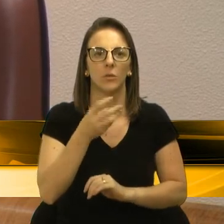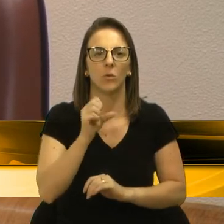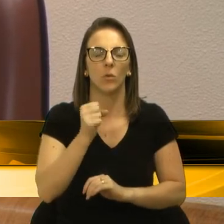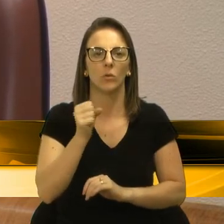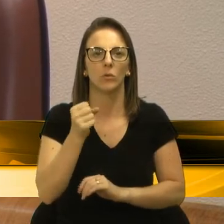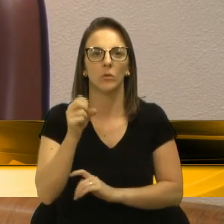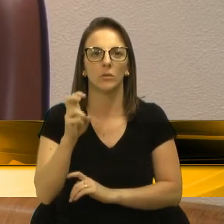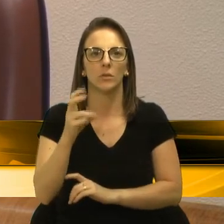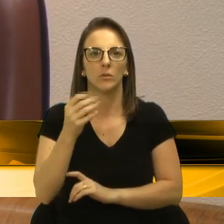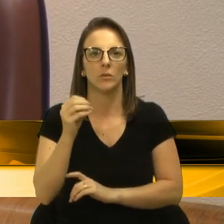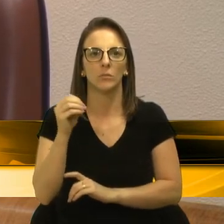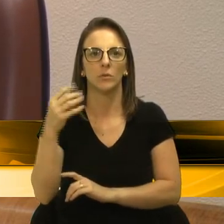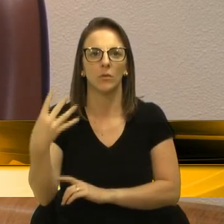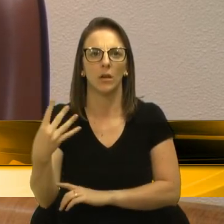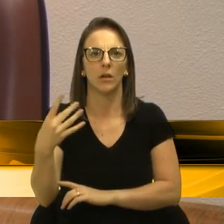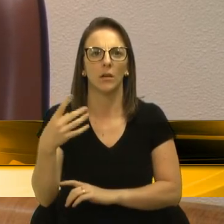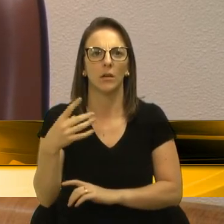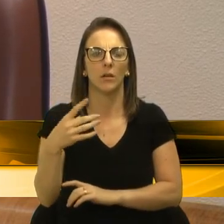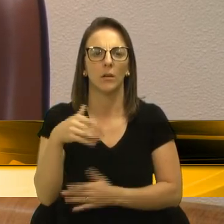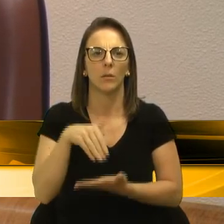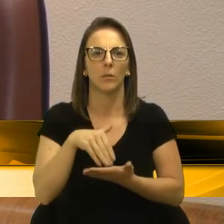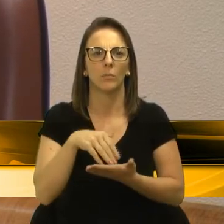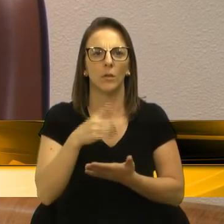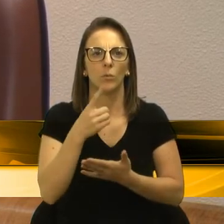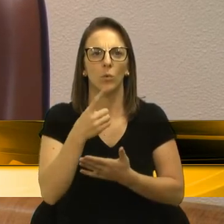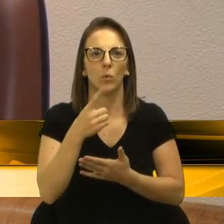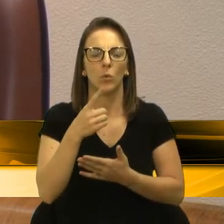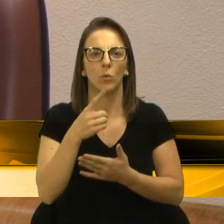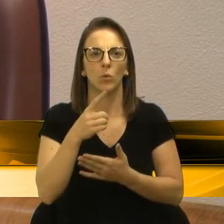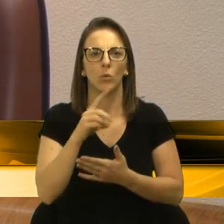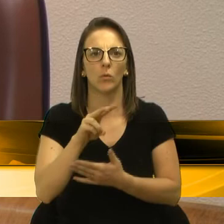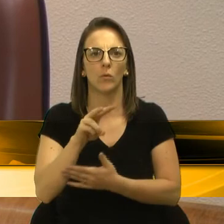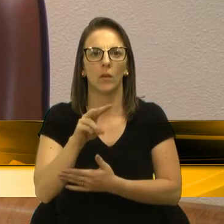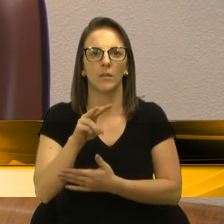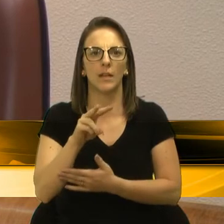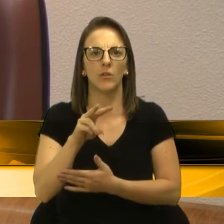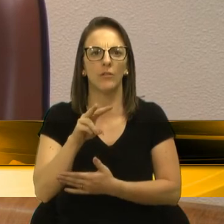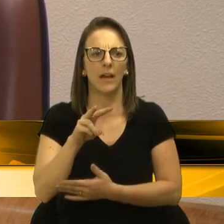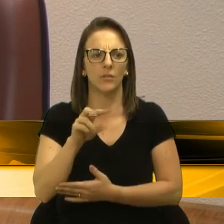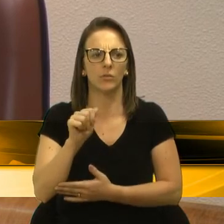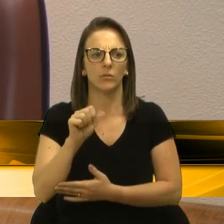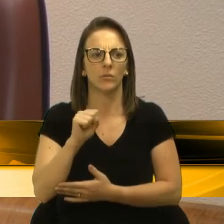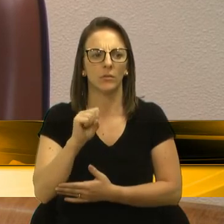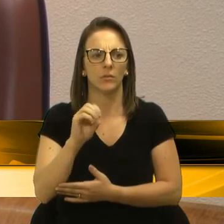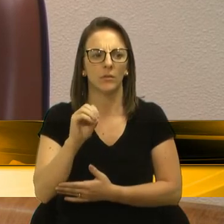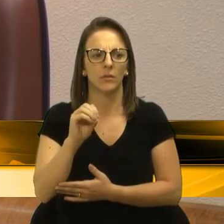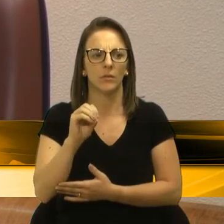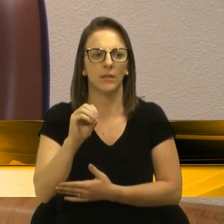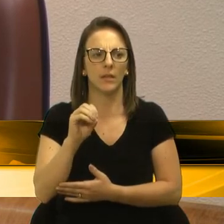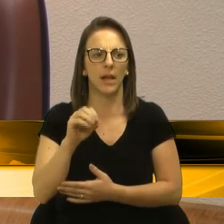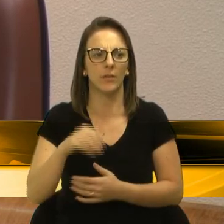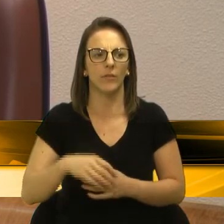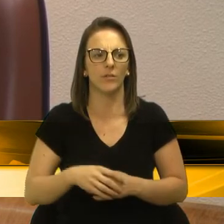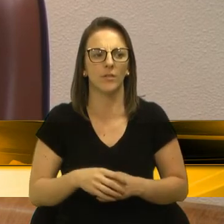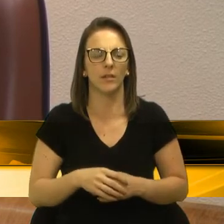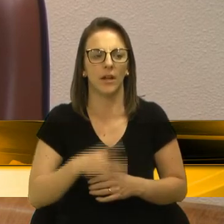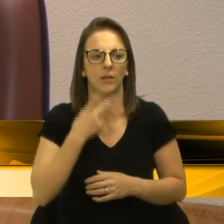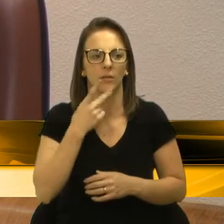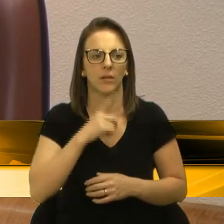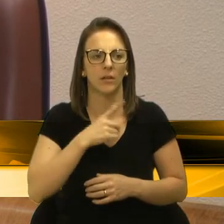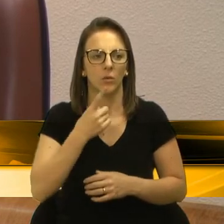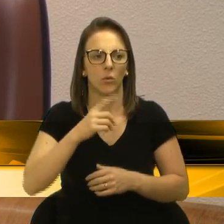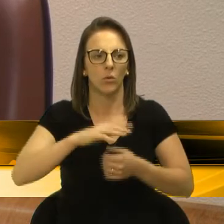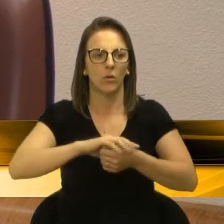13.885/2004 de guarida e de pelo menos um sanitário contendo bacia e lavatório, e de muro de fecho de acordo com as normas estabelecidas pela legislação